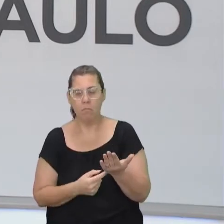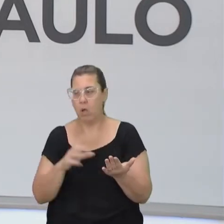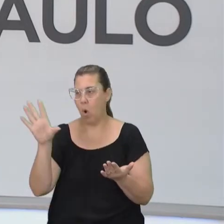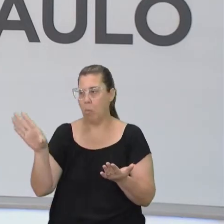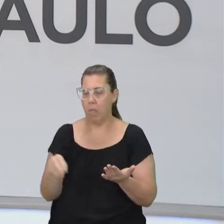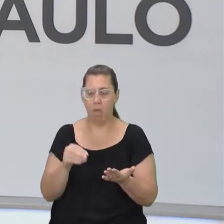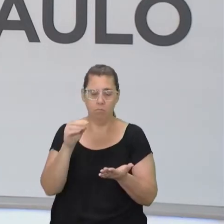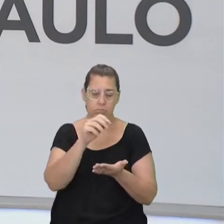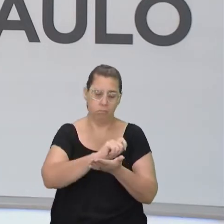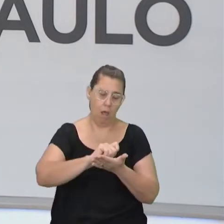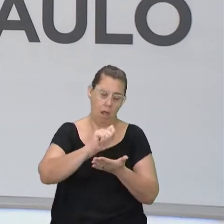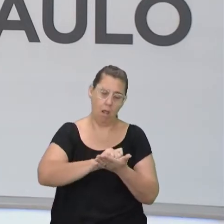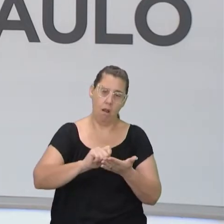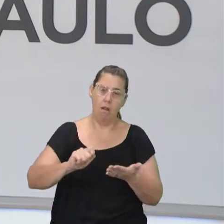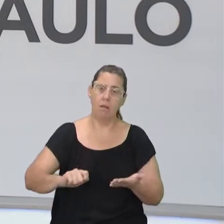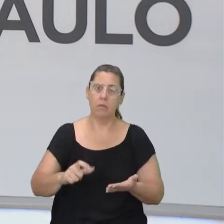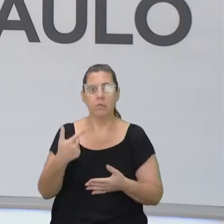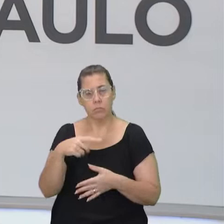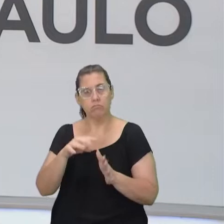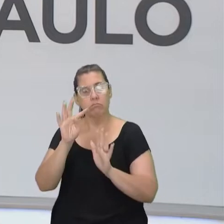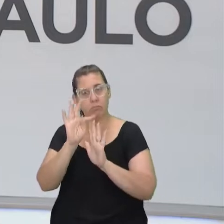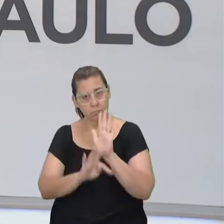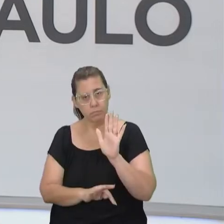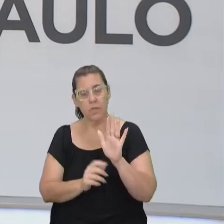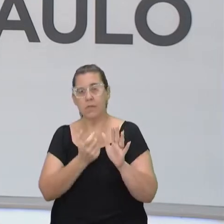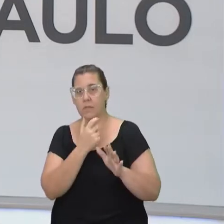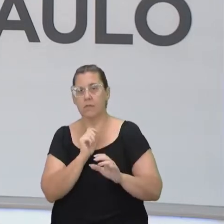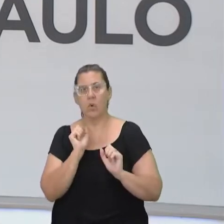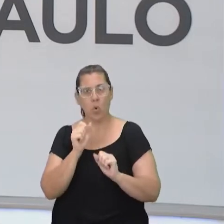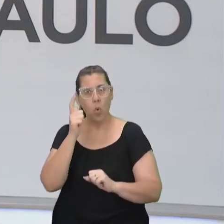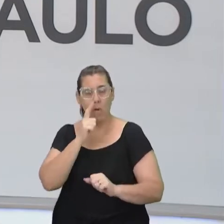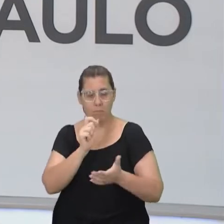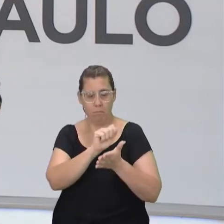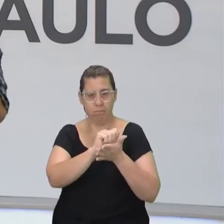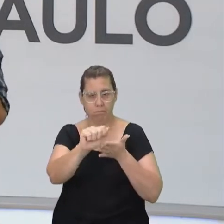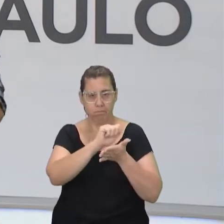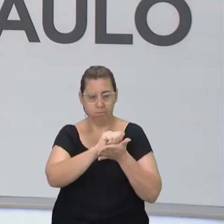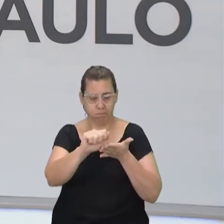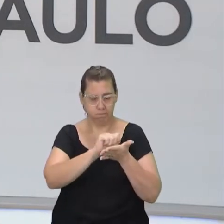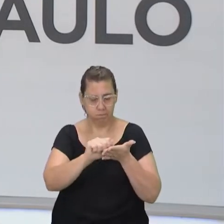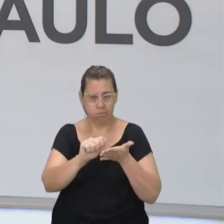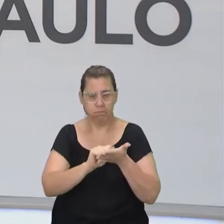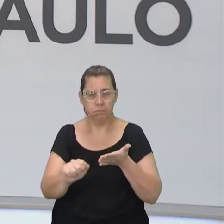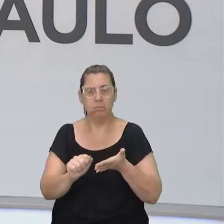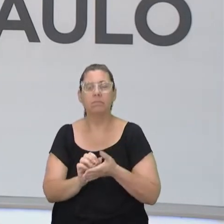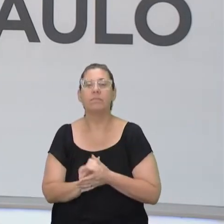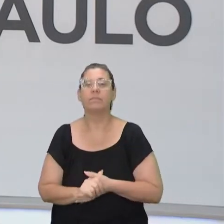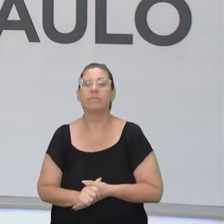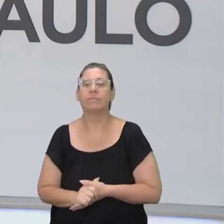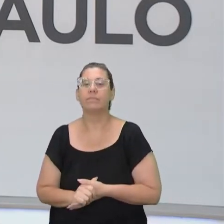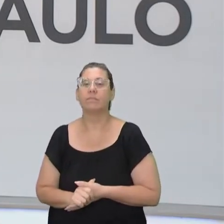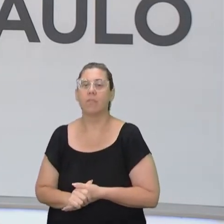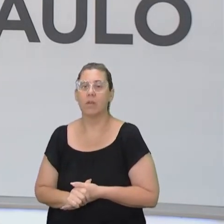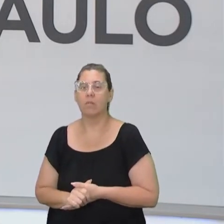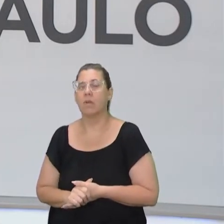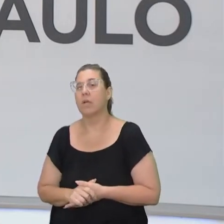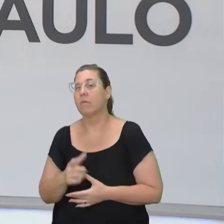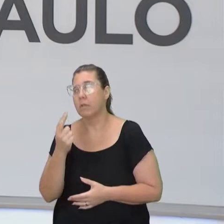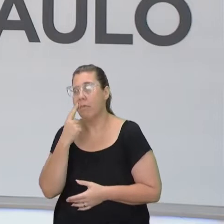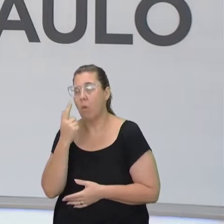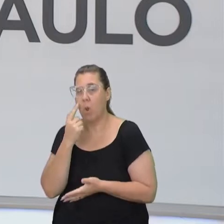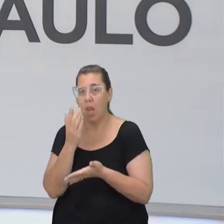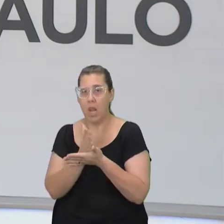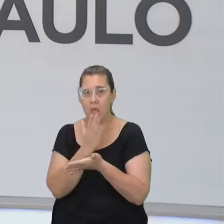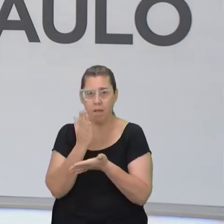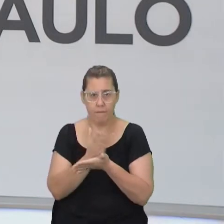A ideia é que você vá atrás de um texto que você possa grifar. Eu quero que você pegue um livro que você